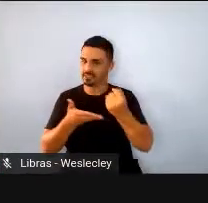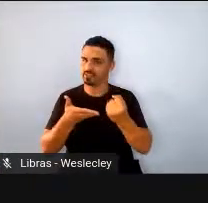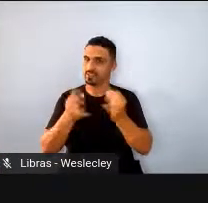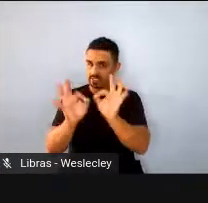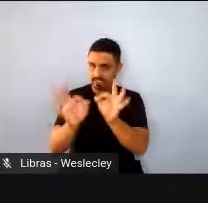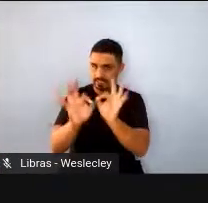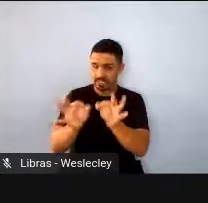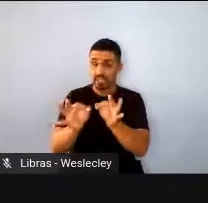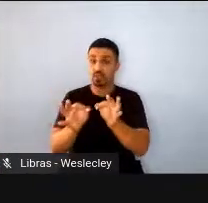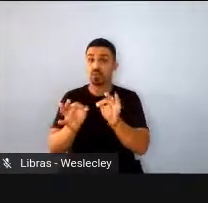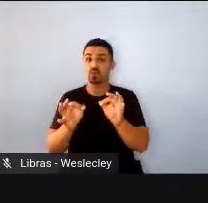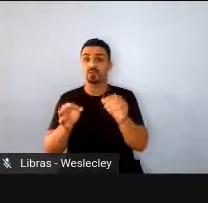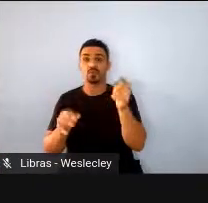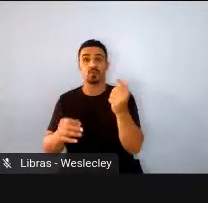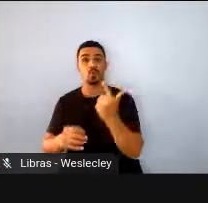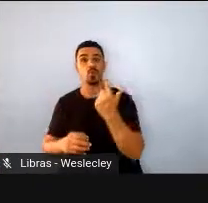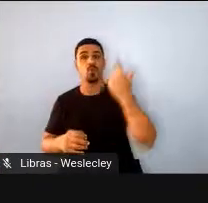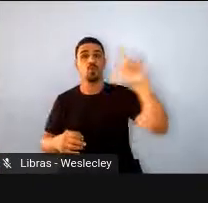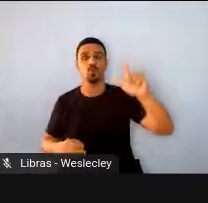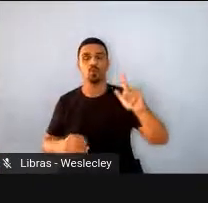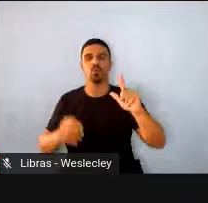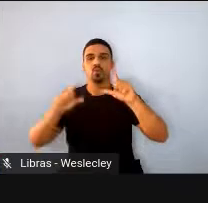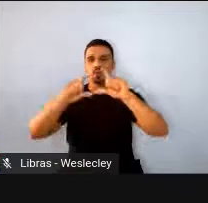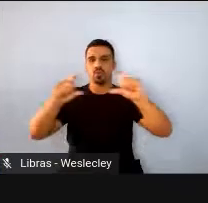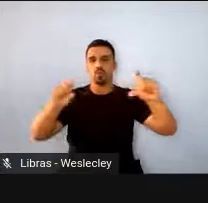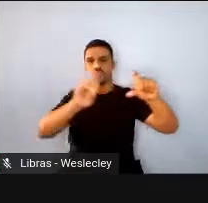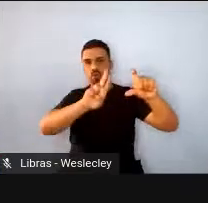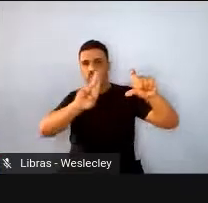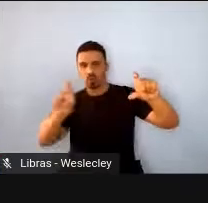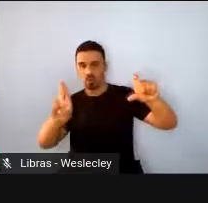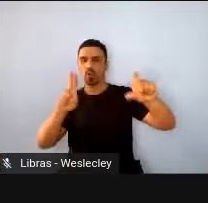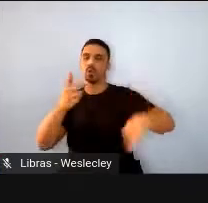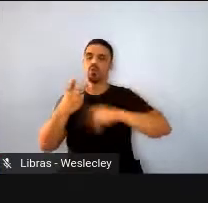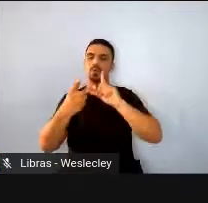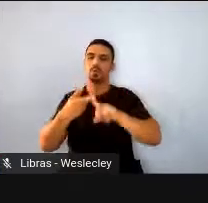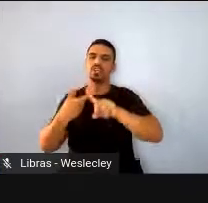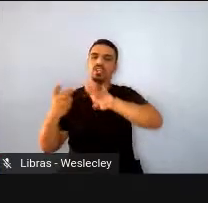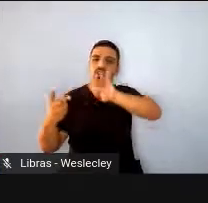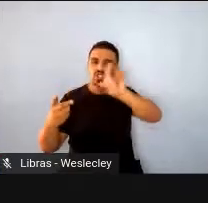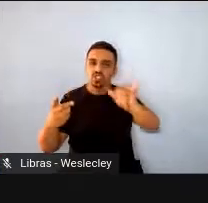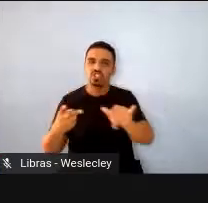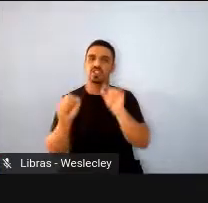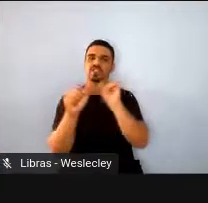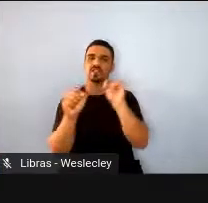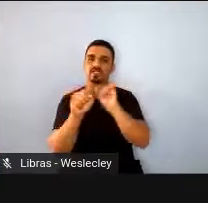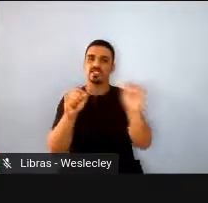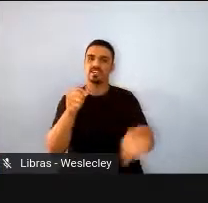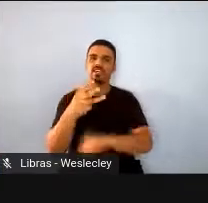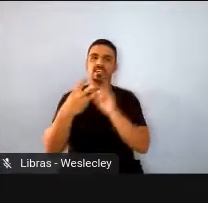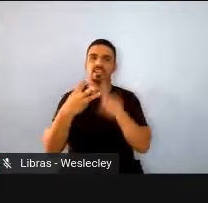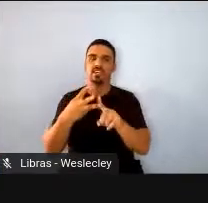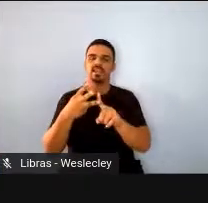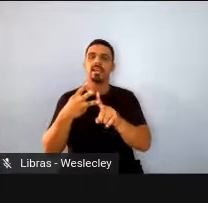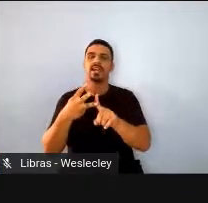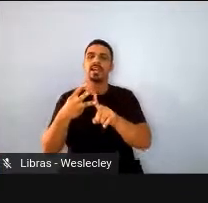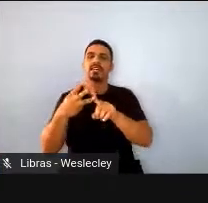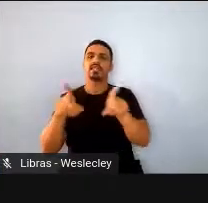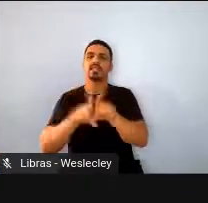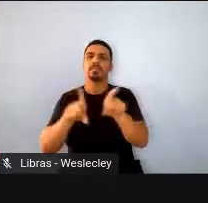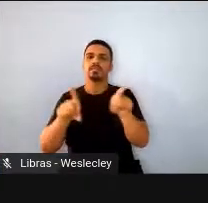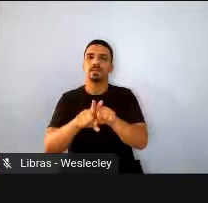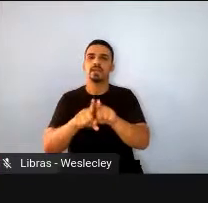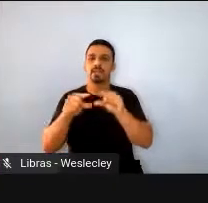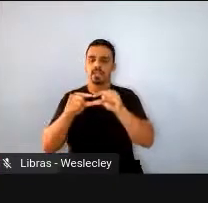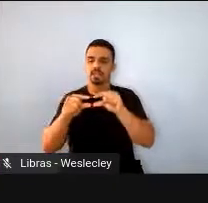tem o nome, o cargo dele, né, a data da realização, e ali embaixo é o